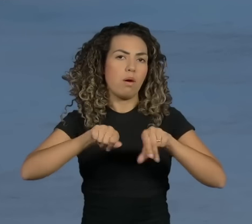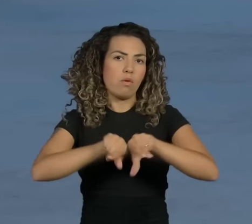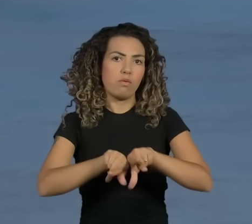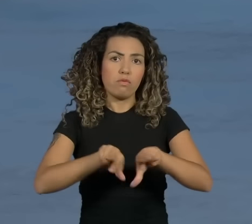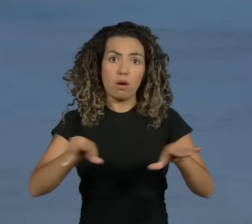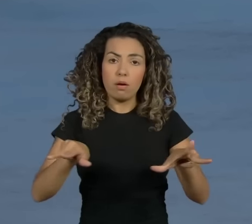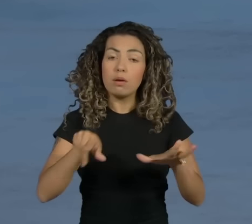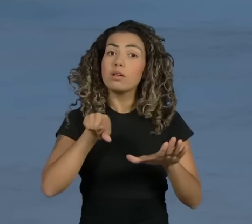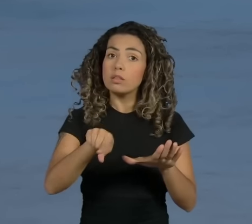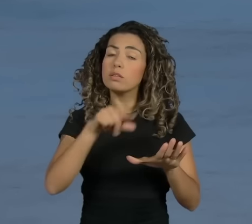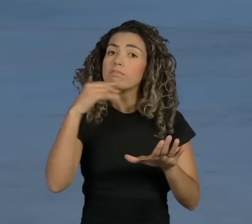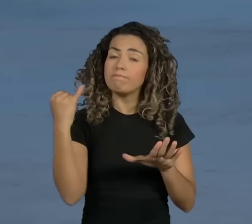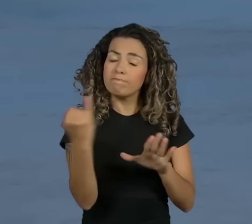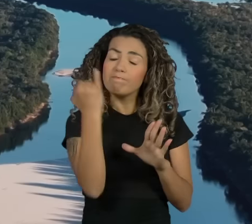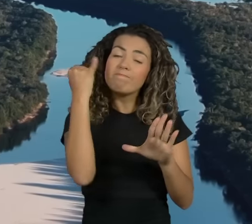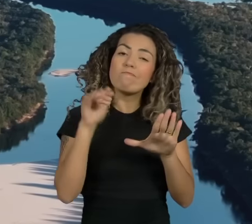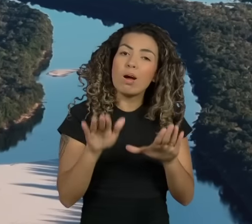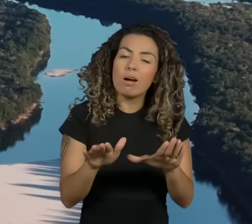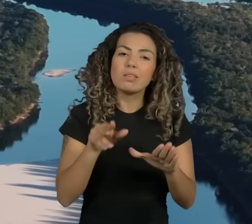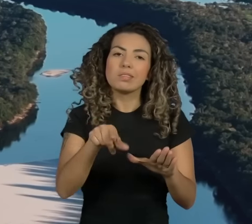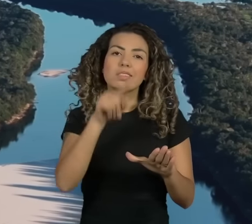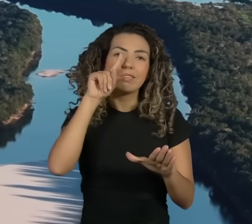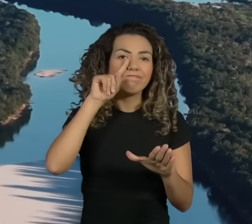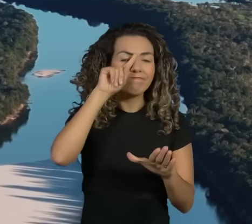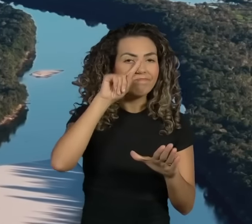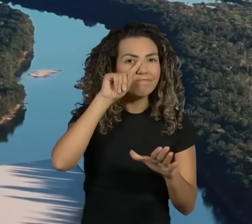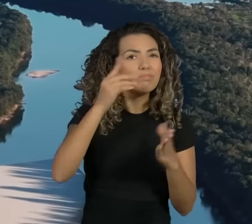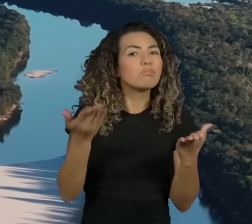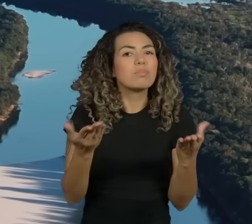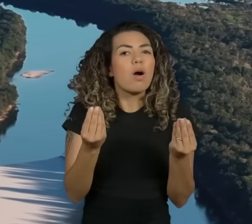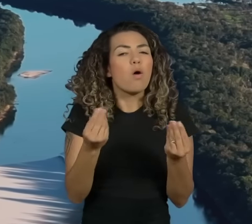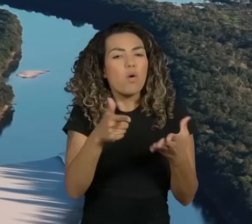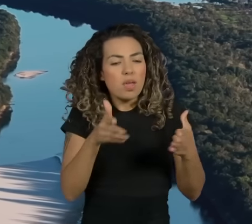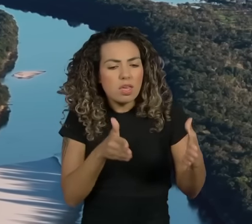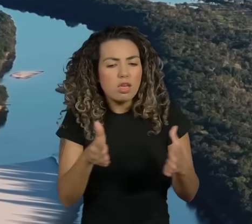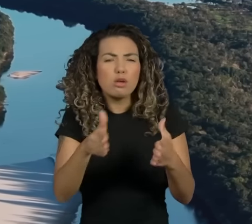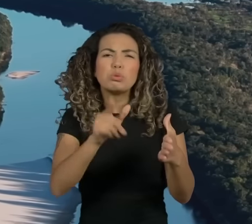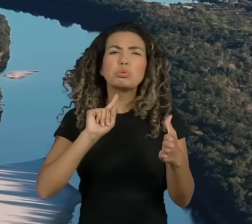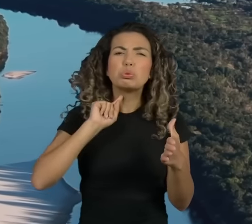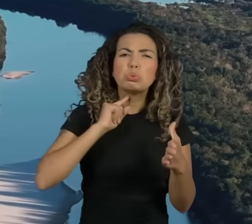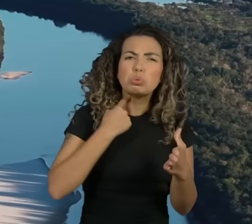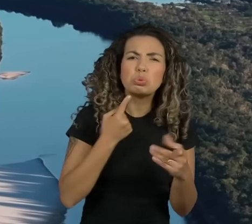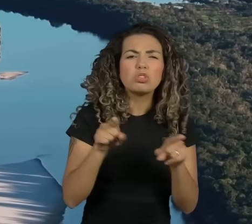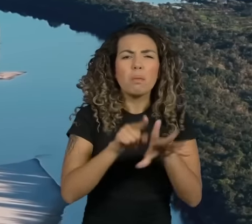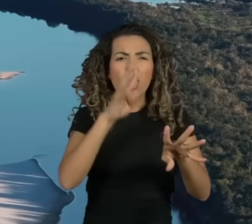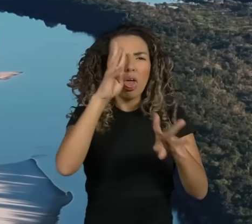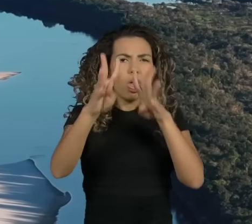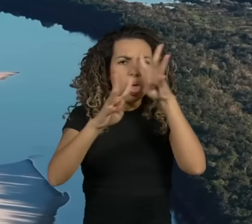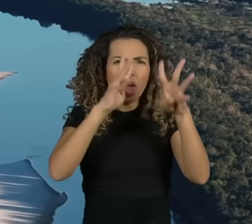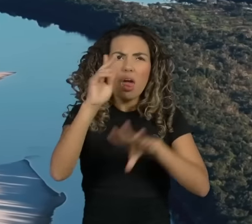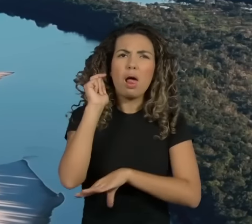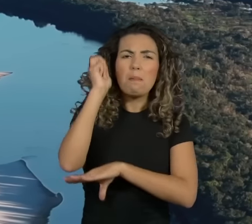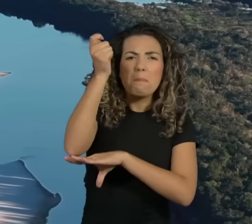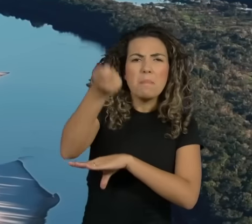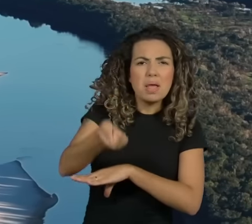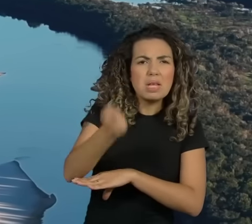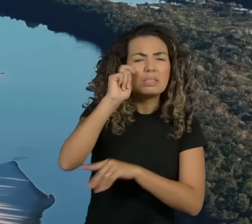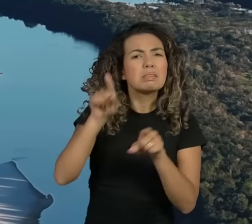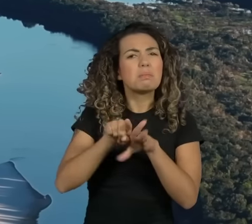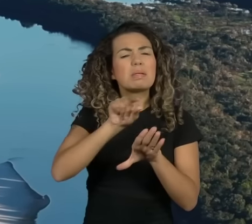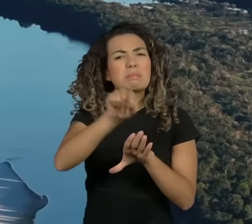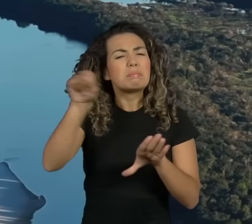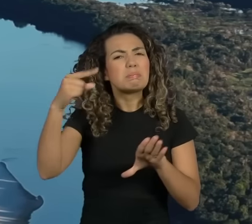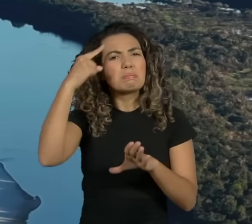da Amazônia enfrentam ameaças como a poluição das águas, pesca predatória, construção de barragens e